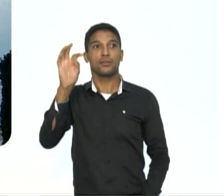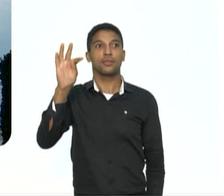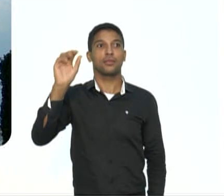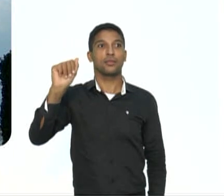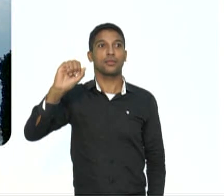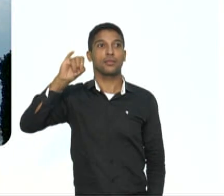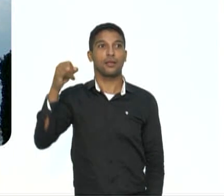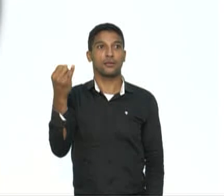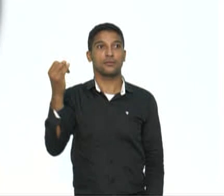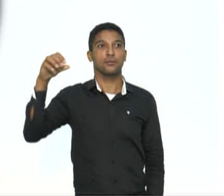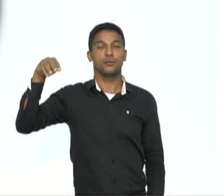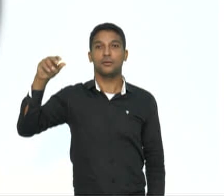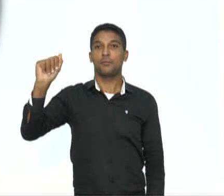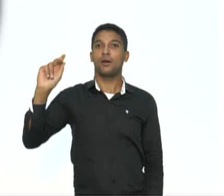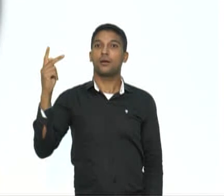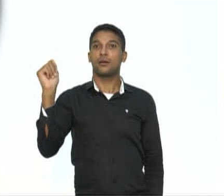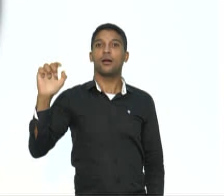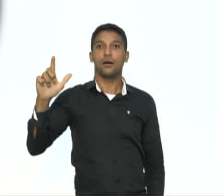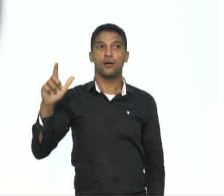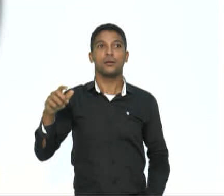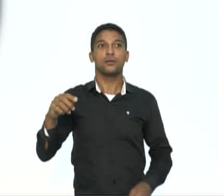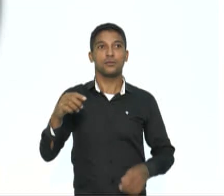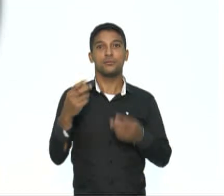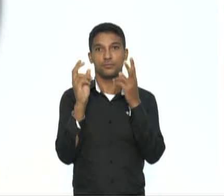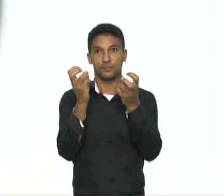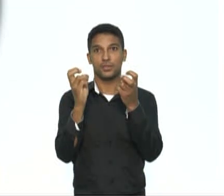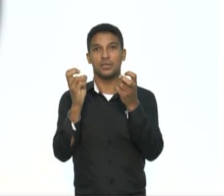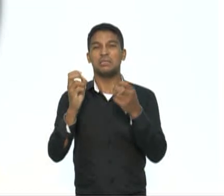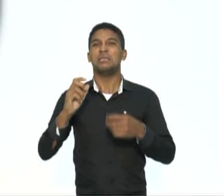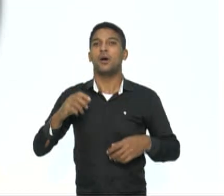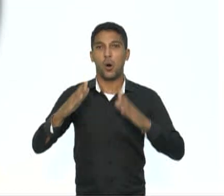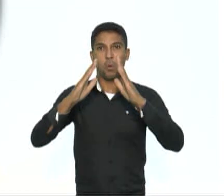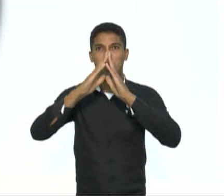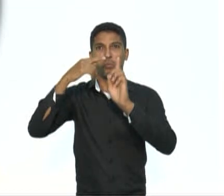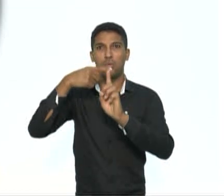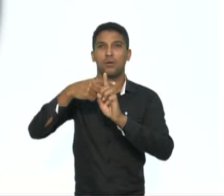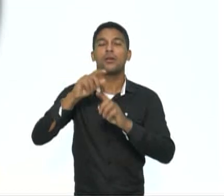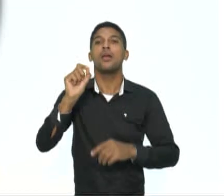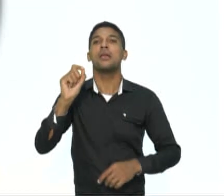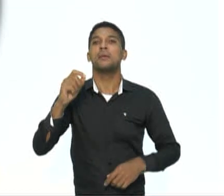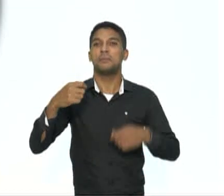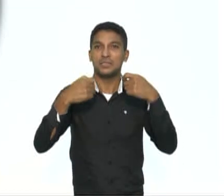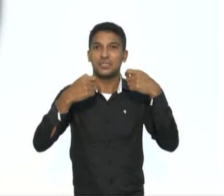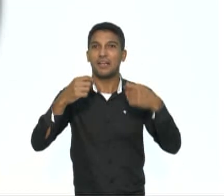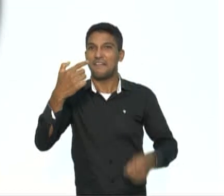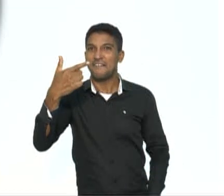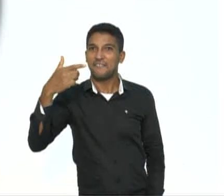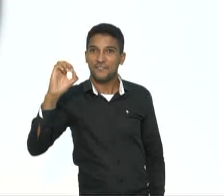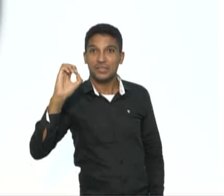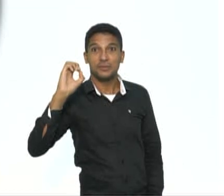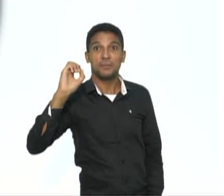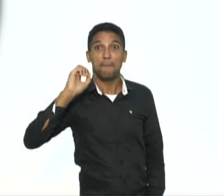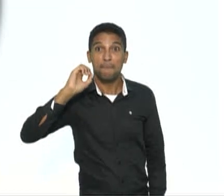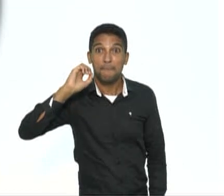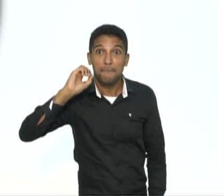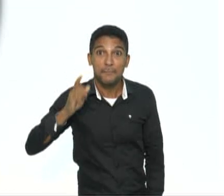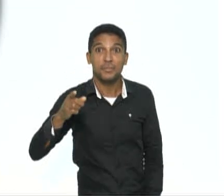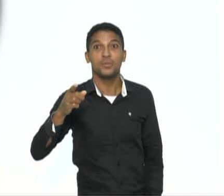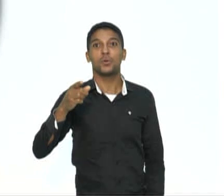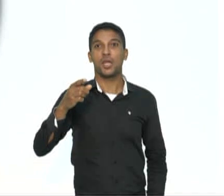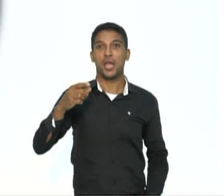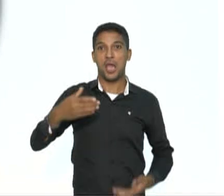1632, 1653, 20 mil funcionários para construir esse período, do imperador Shah Jahan, construiu memória